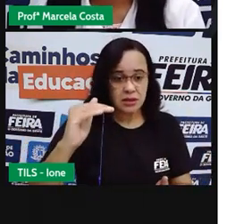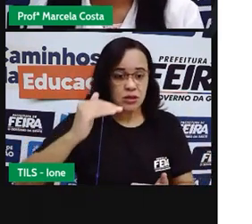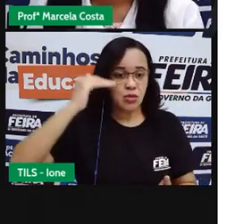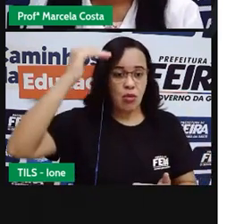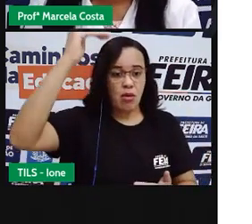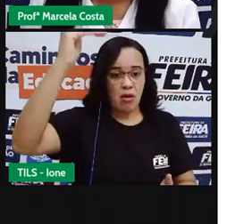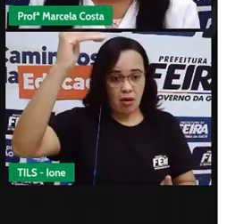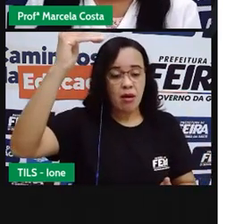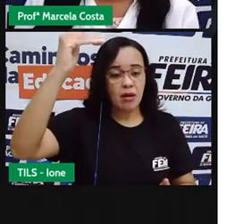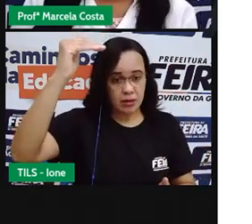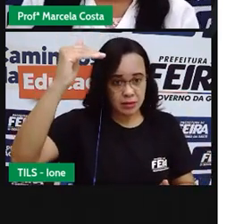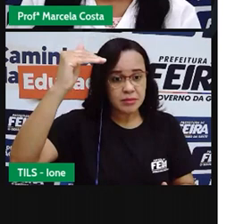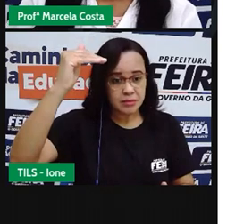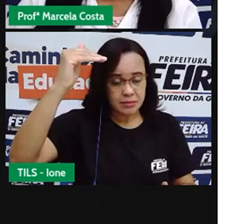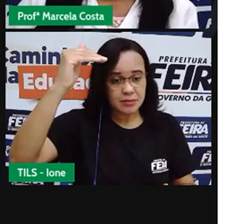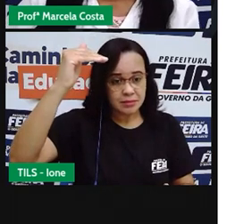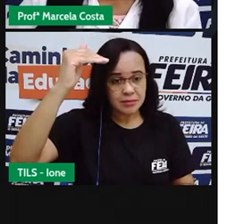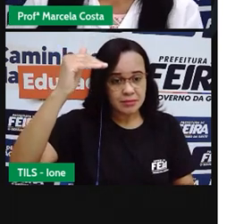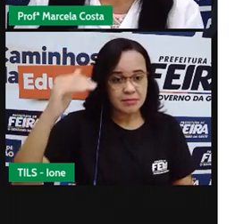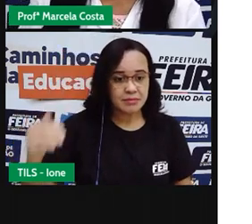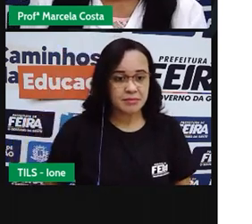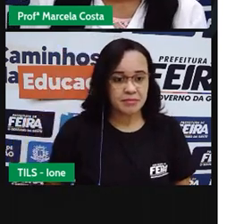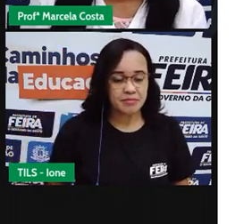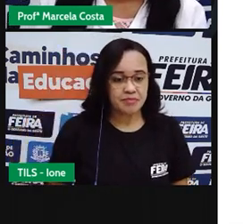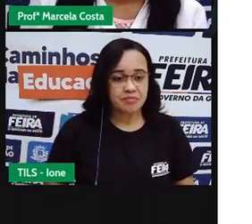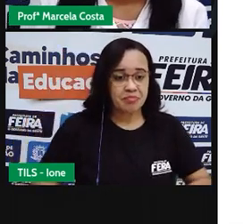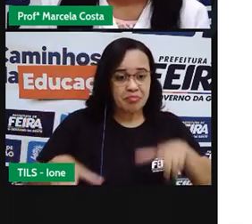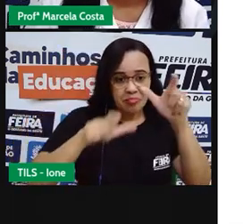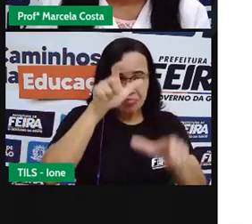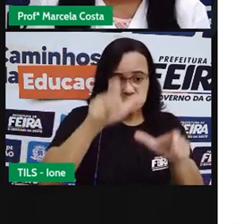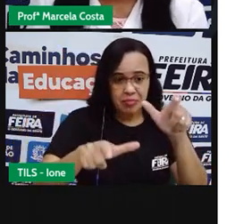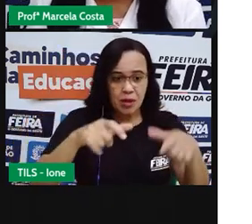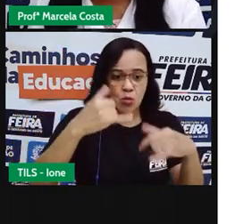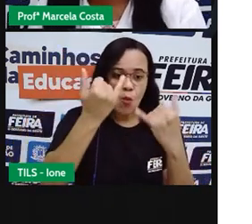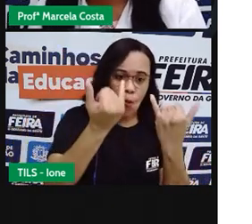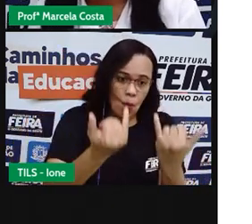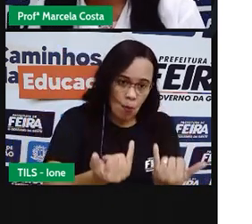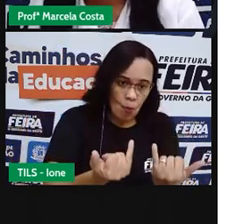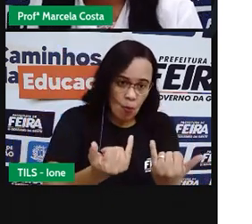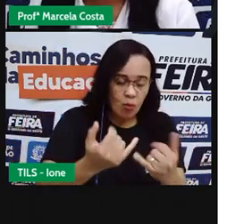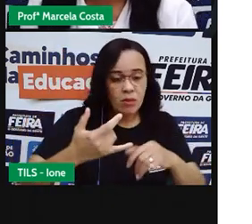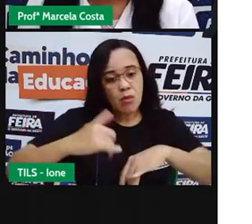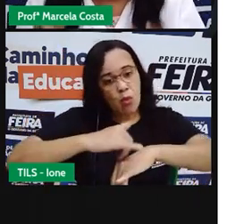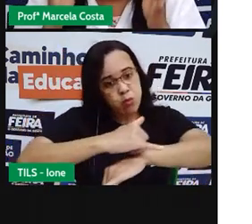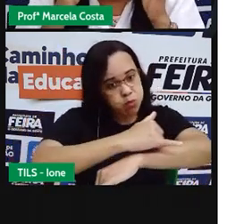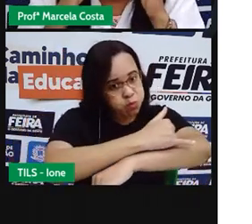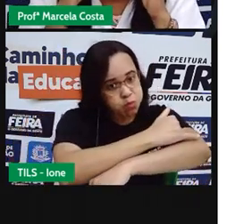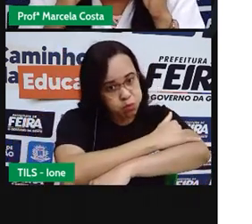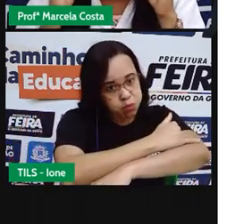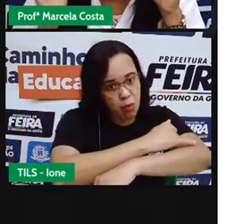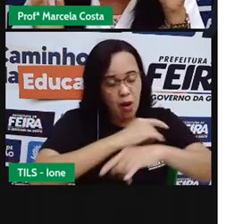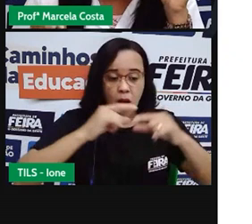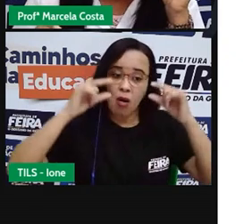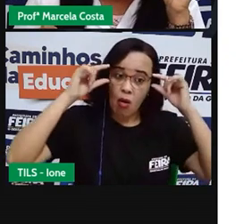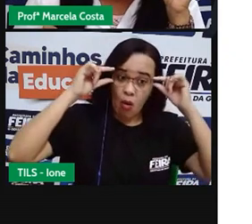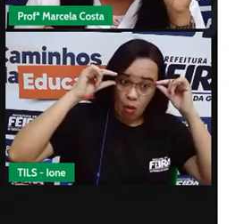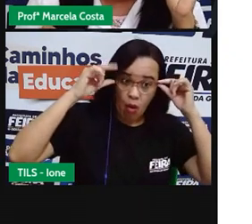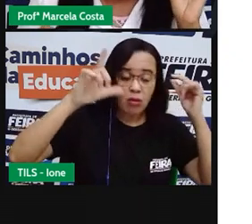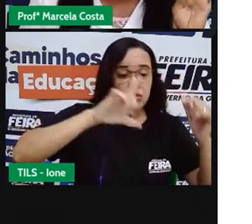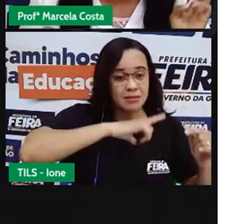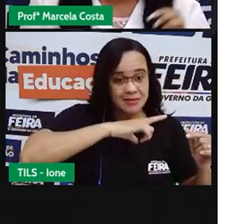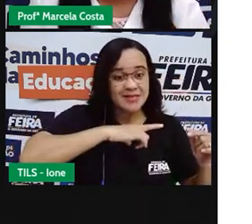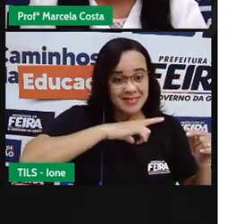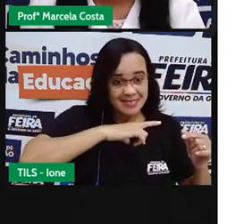alta, uma pessoa magra, outra pessoa gorda, uma pessoa que usa óculos, assim como